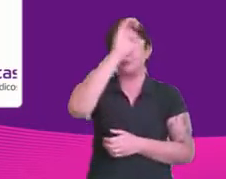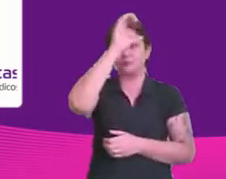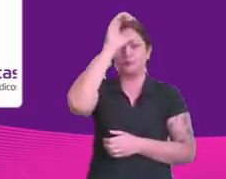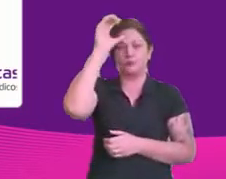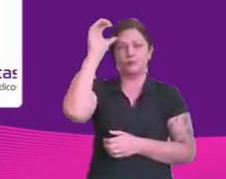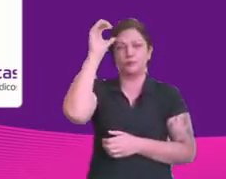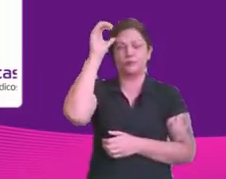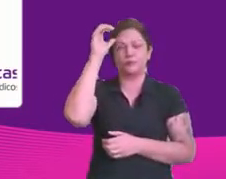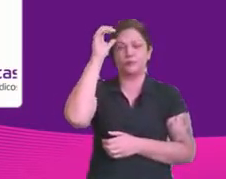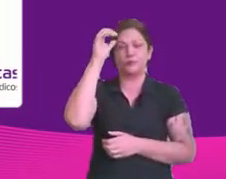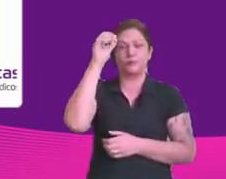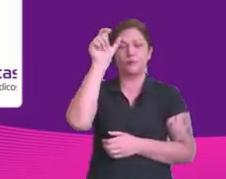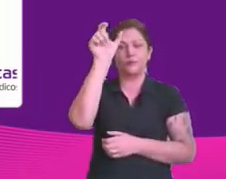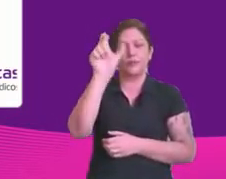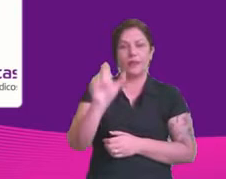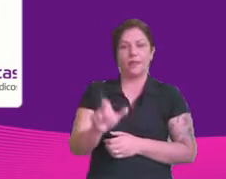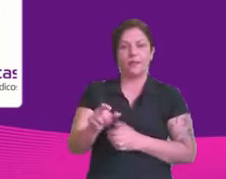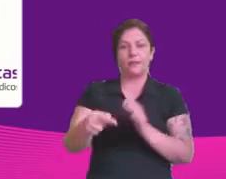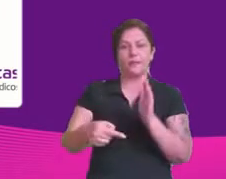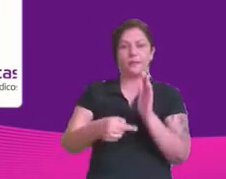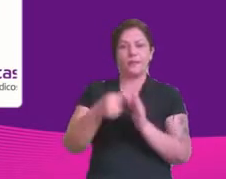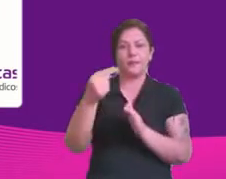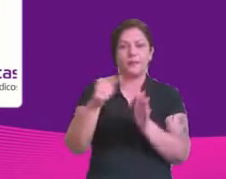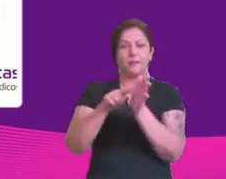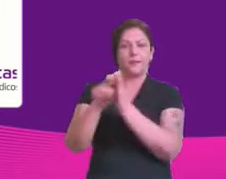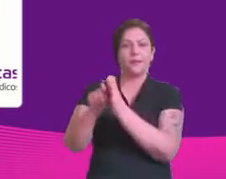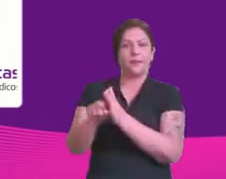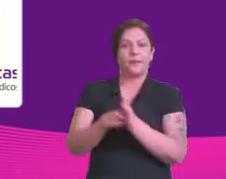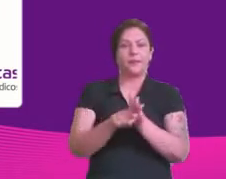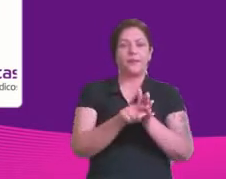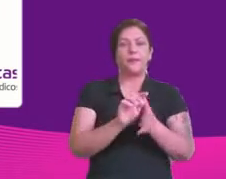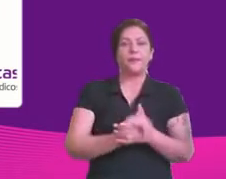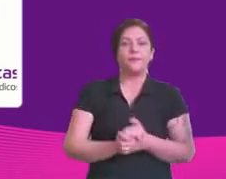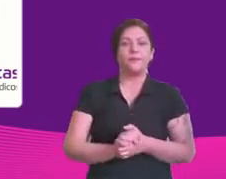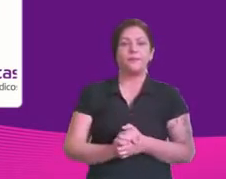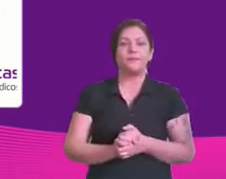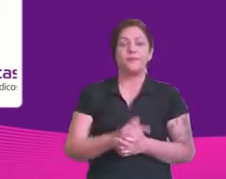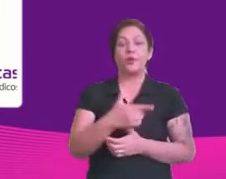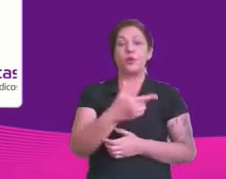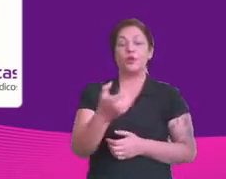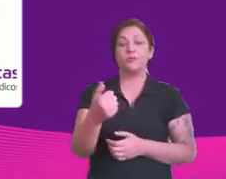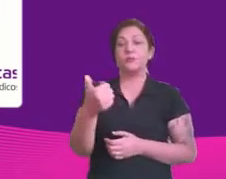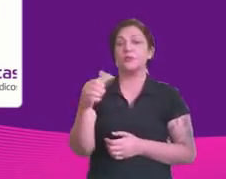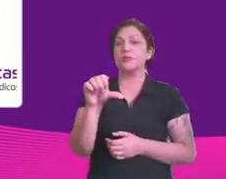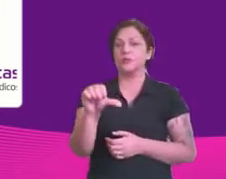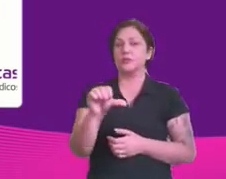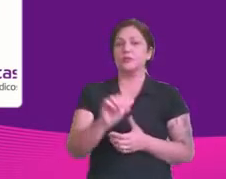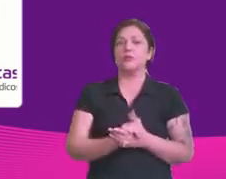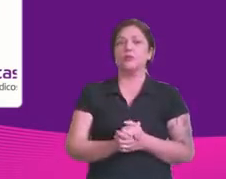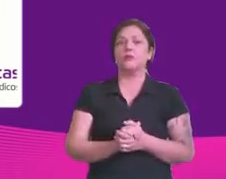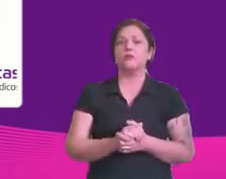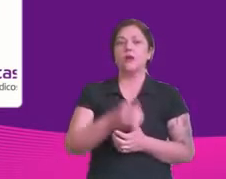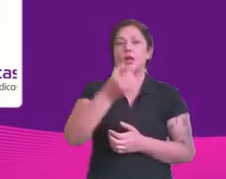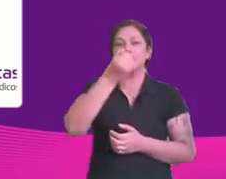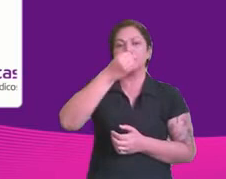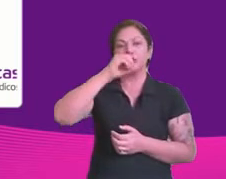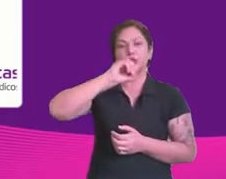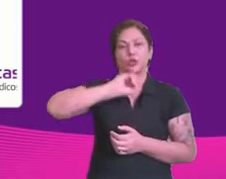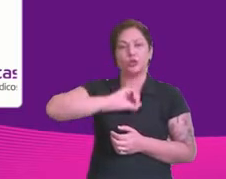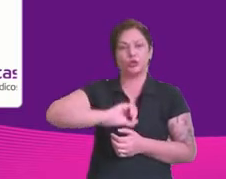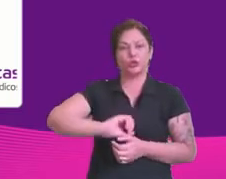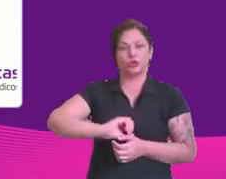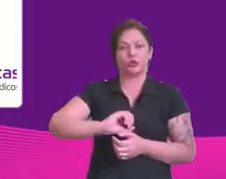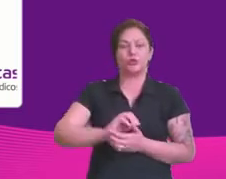teve sua primeira consulta em julho de 2019, tinha uma endoscopia de 2 anos atrás